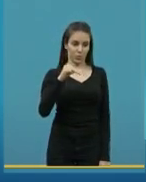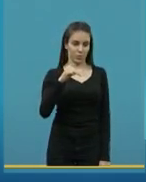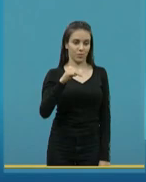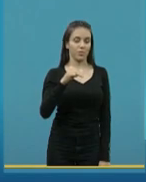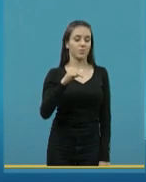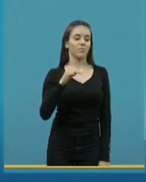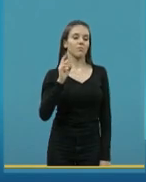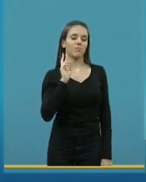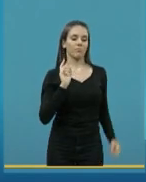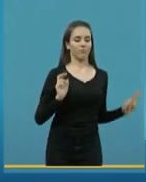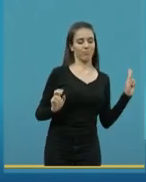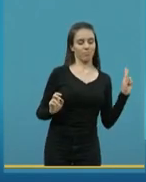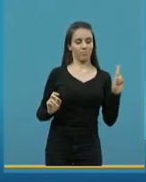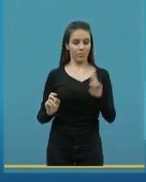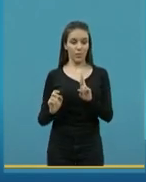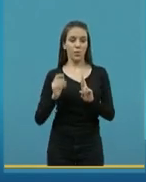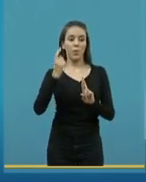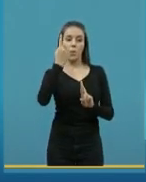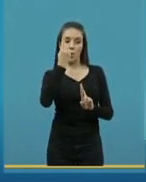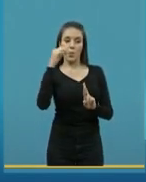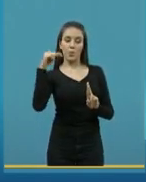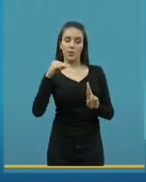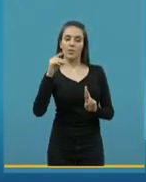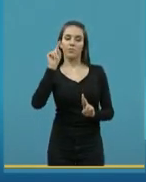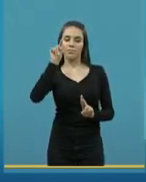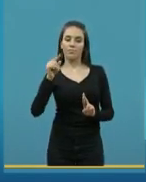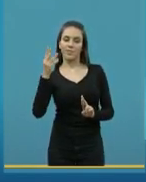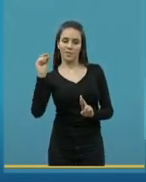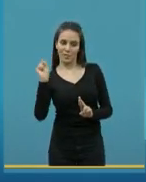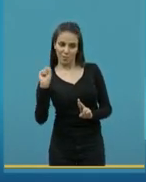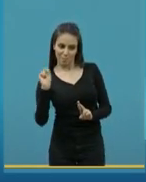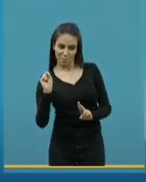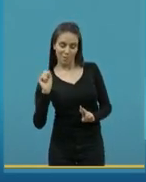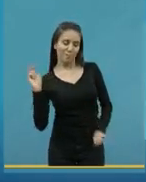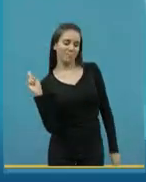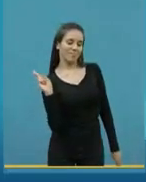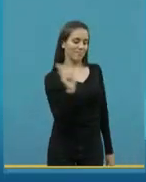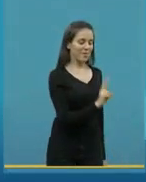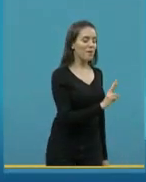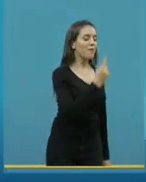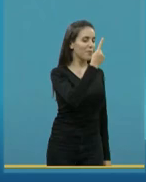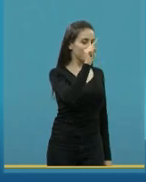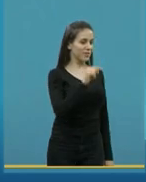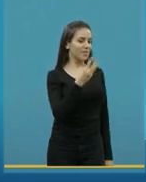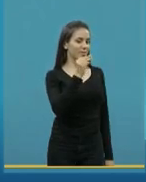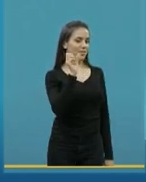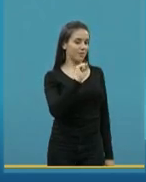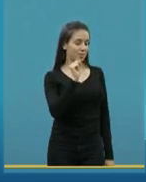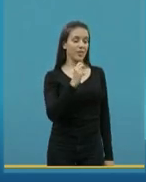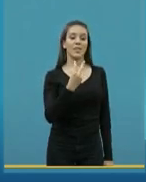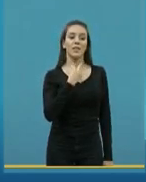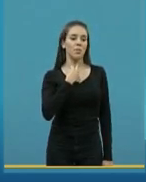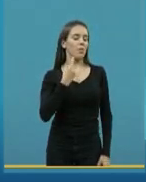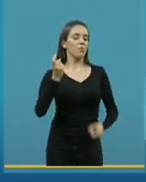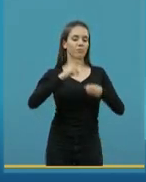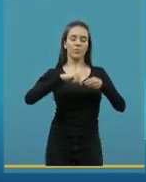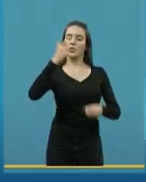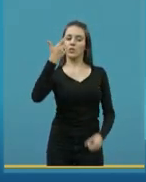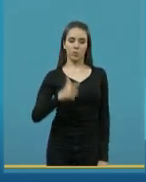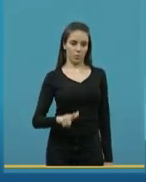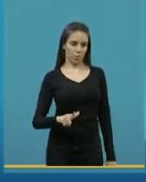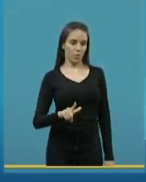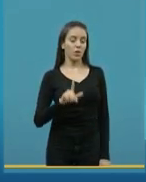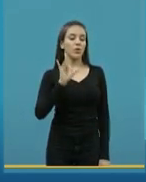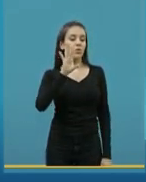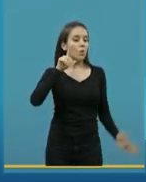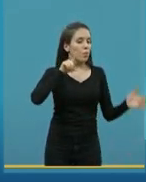a réplica terá um minuto e meio ea tréplica um minuto não haverá repetição de modo que cada candidato perguntará